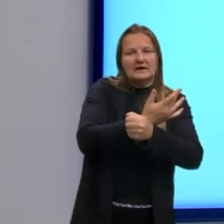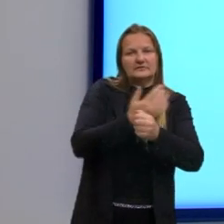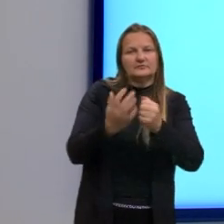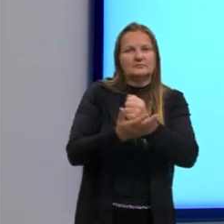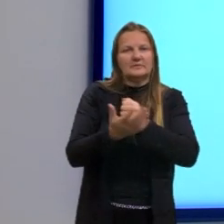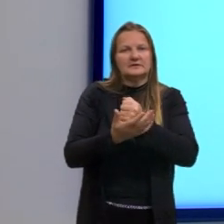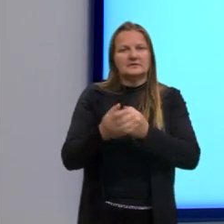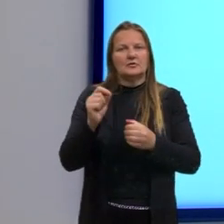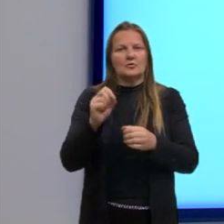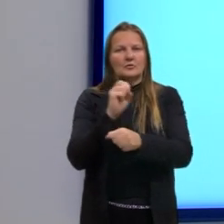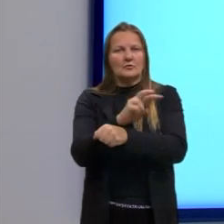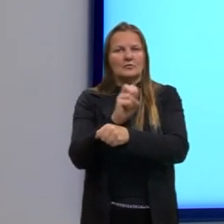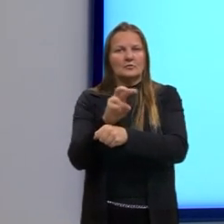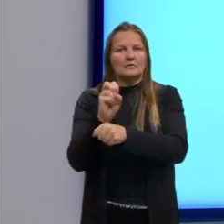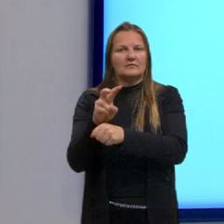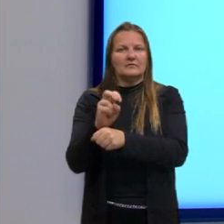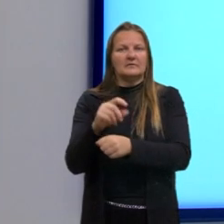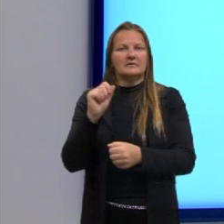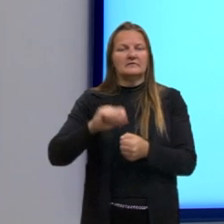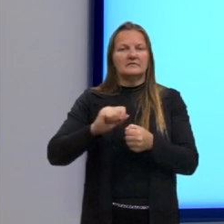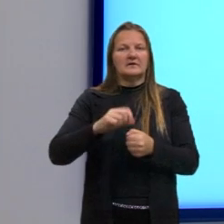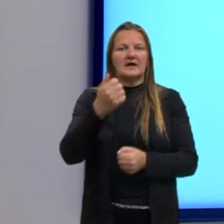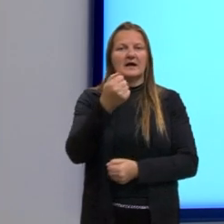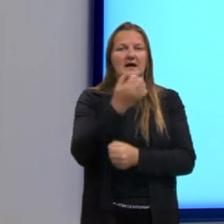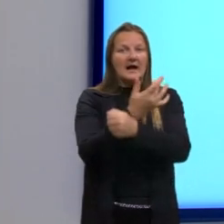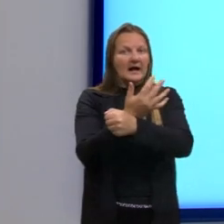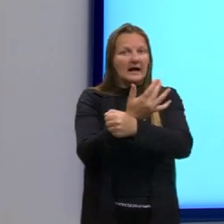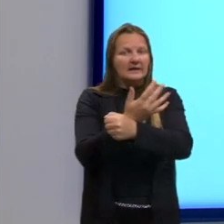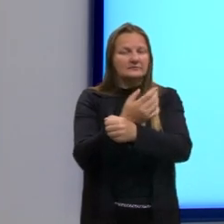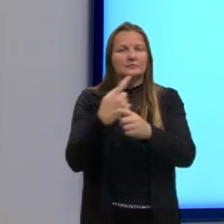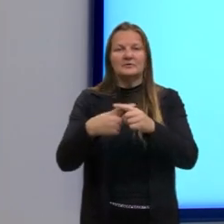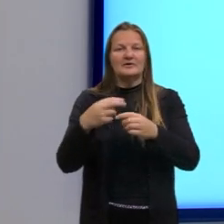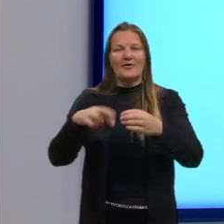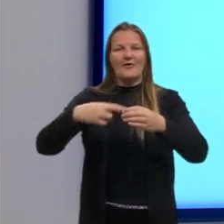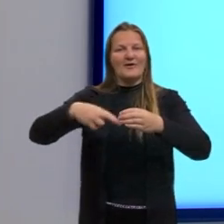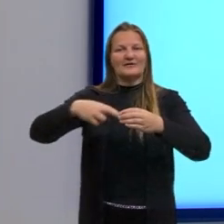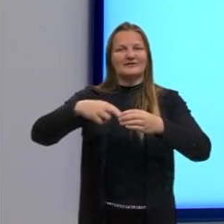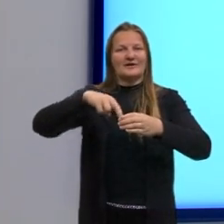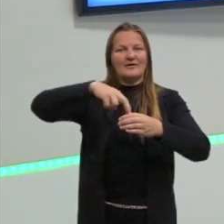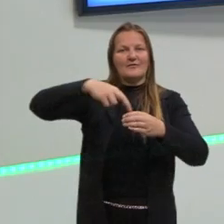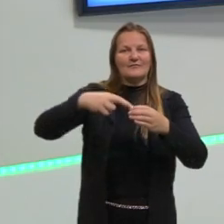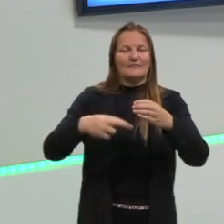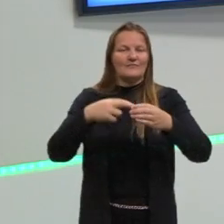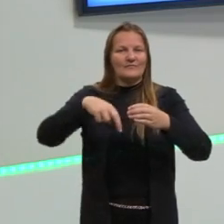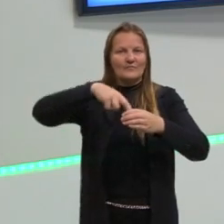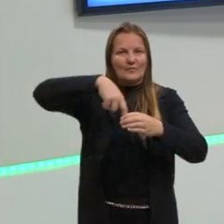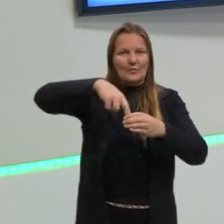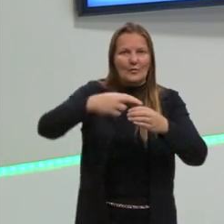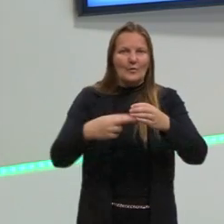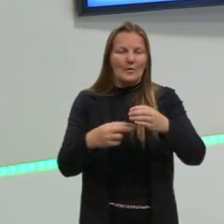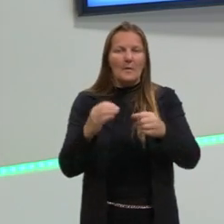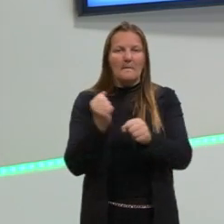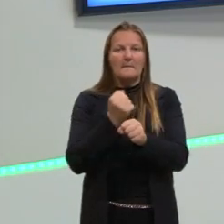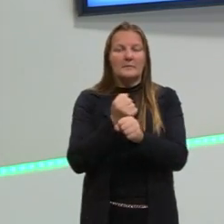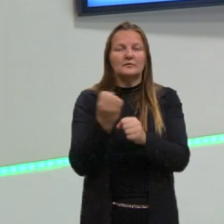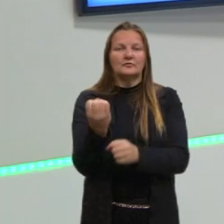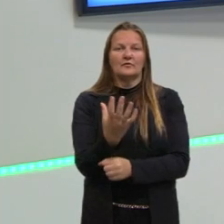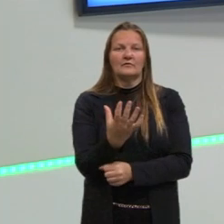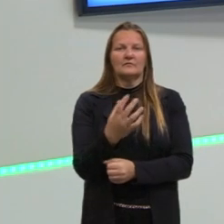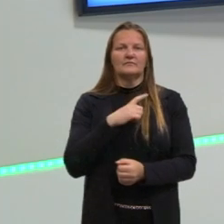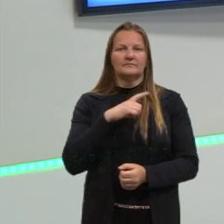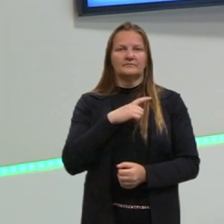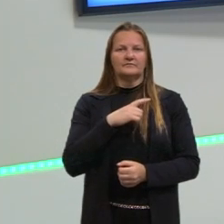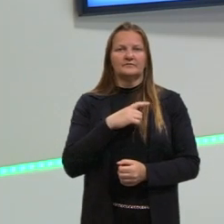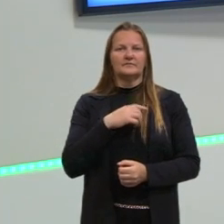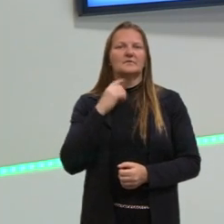o meu pesticida Obrigatoriamente tem que ser um ácido senão a reação não vai ocorrer eu não vou ter a formação de produto e não vou identificar que ele tem